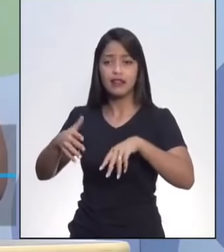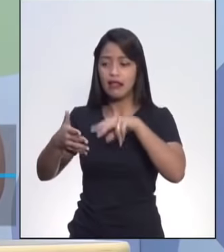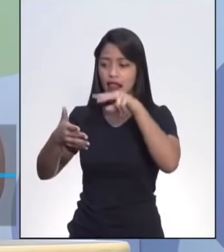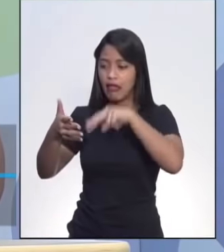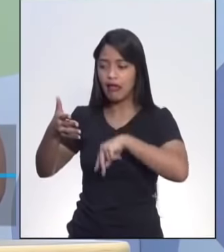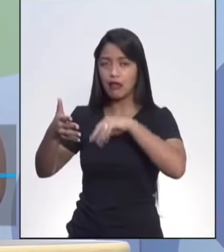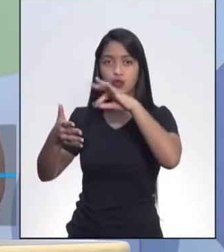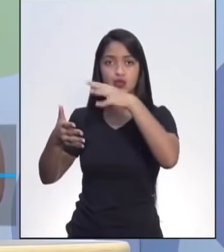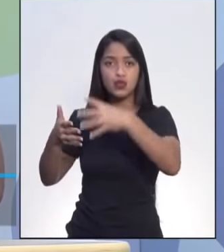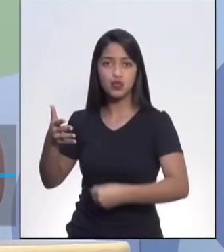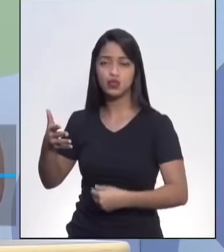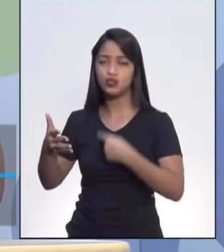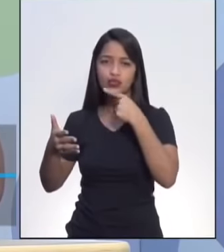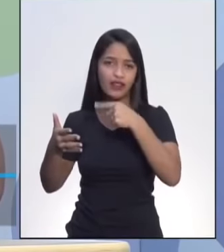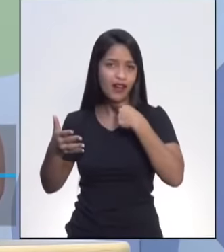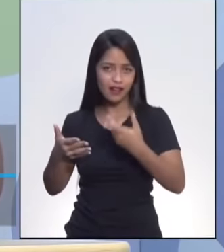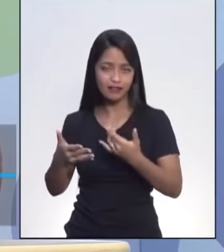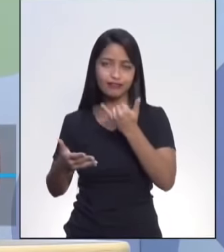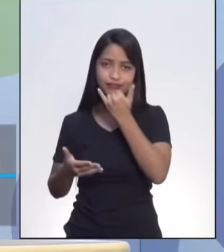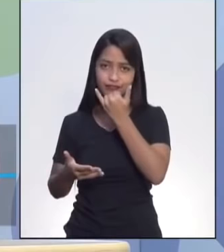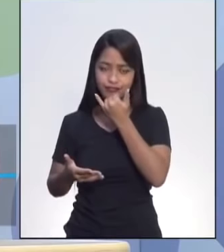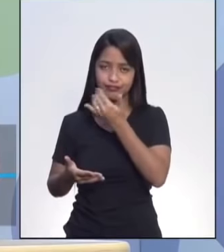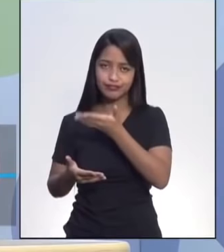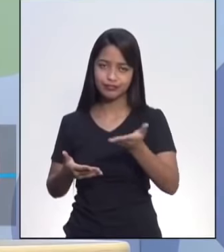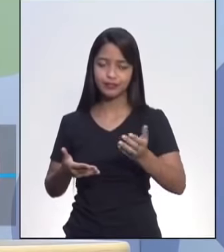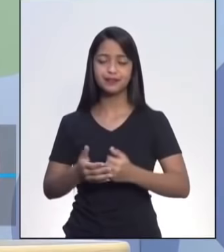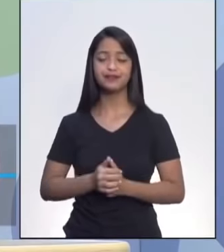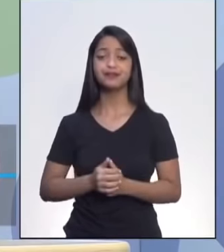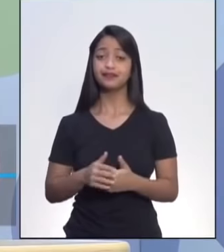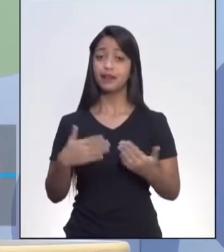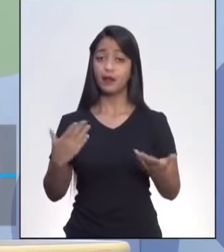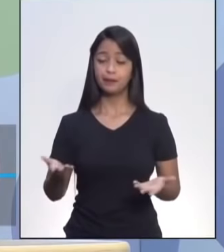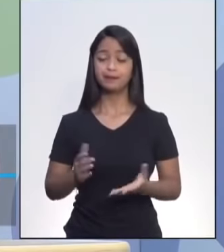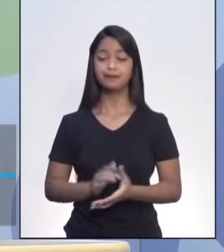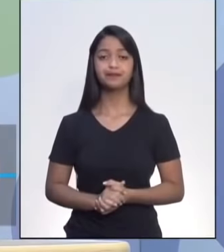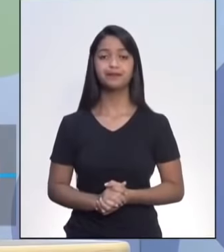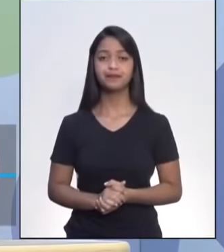sempre dá para ver todas as respostas. Então, nós temos o seguinte,